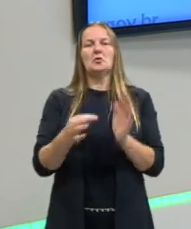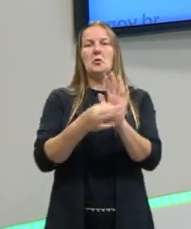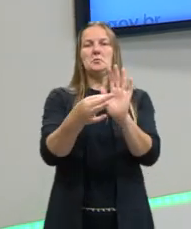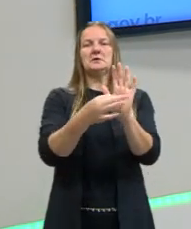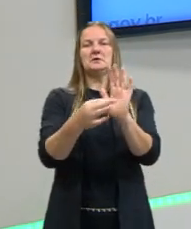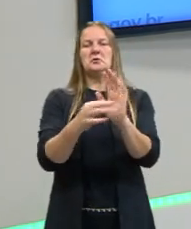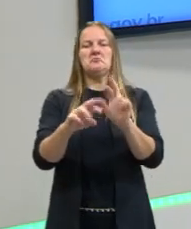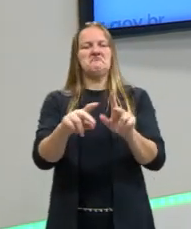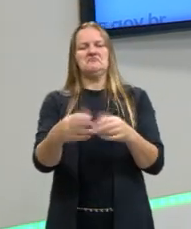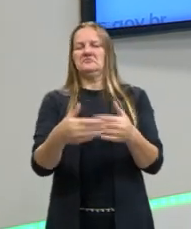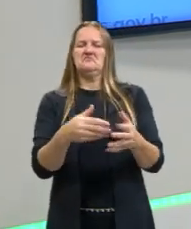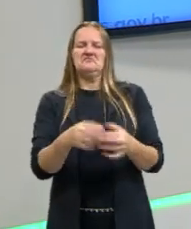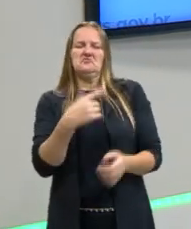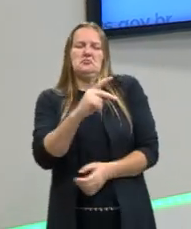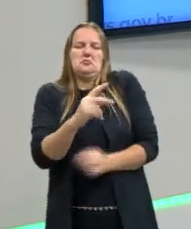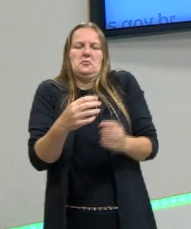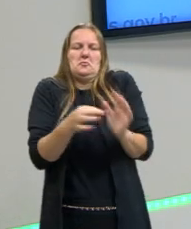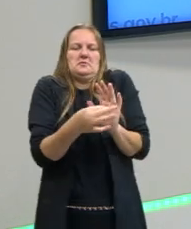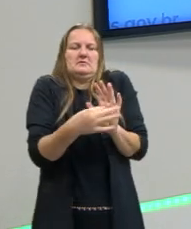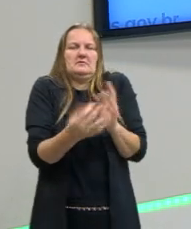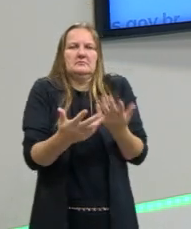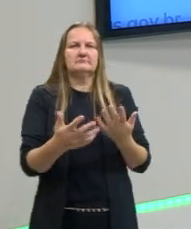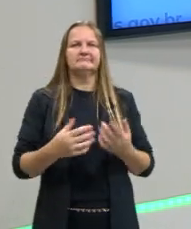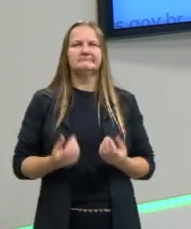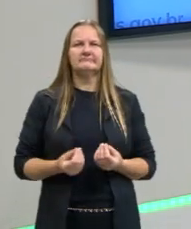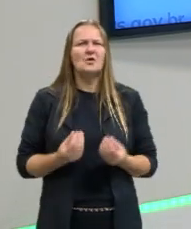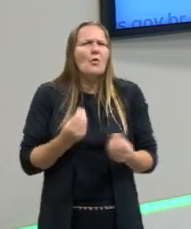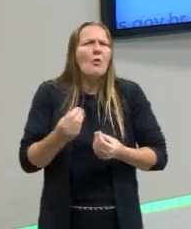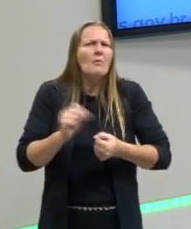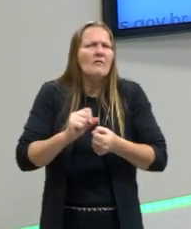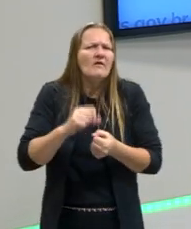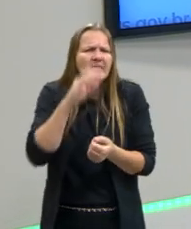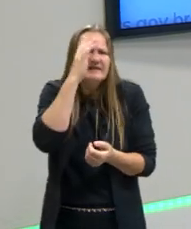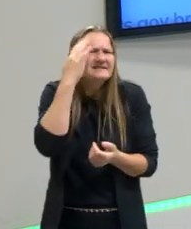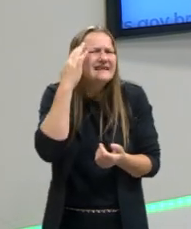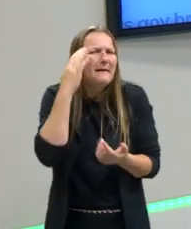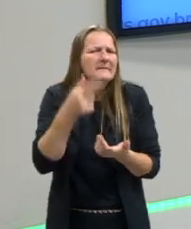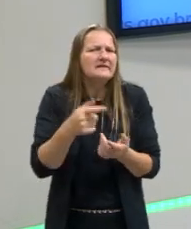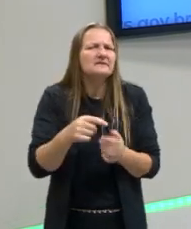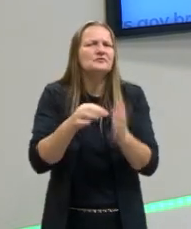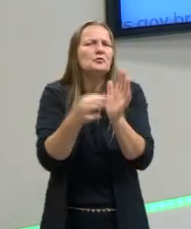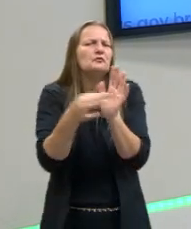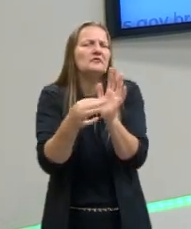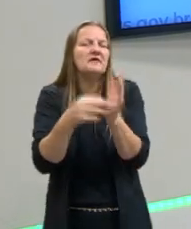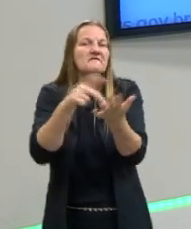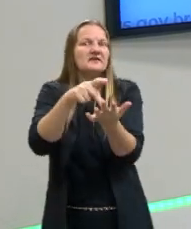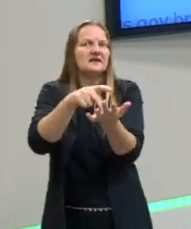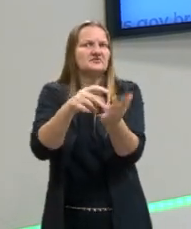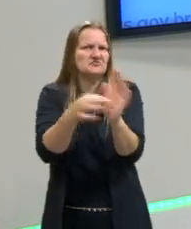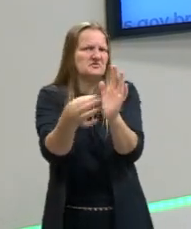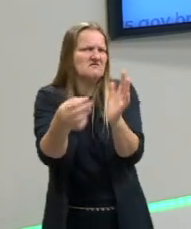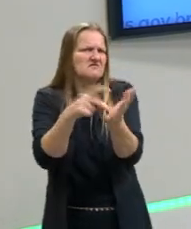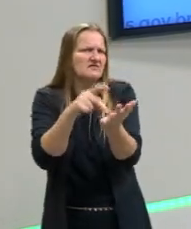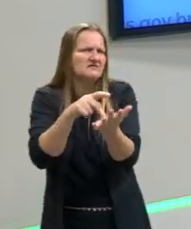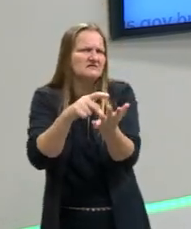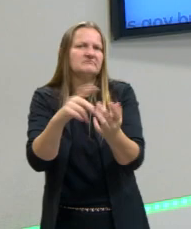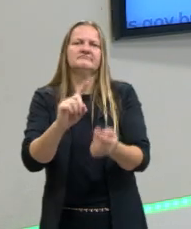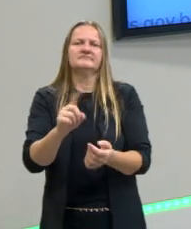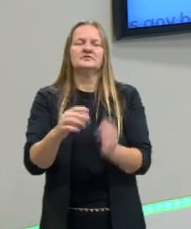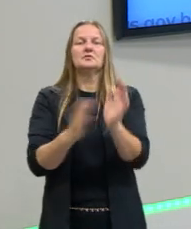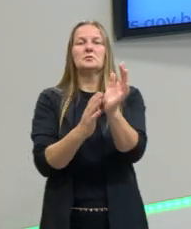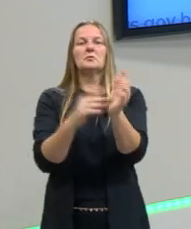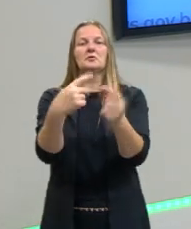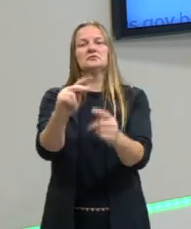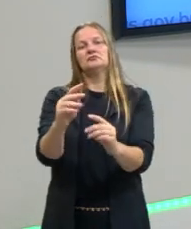vai ser relativizada Neto não pode como é que você pode afirmar para alguém que isso é verdadeiro quando a